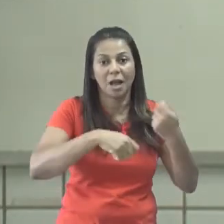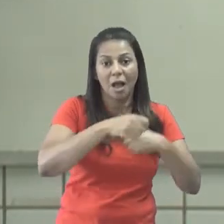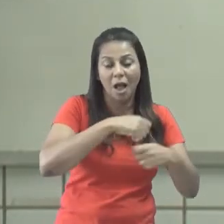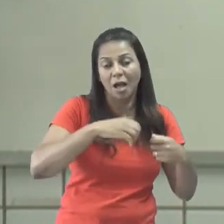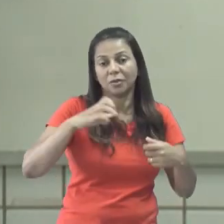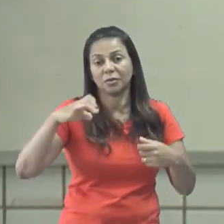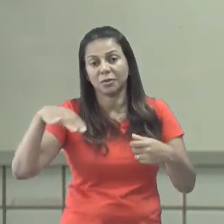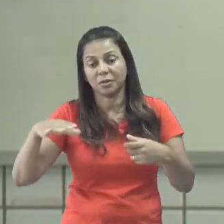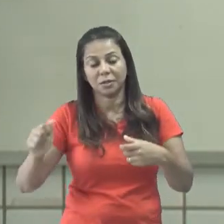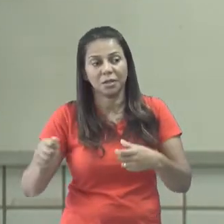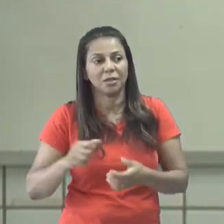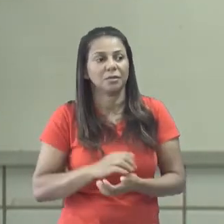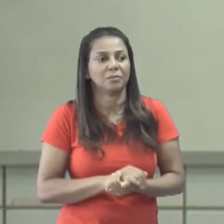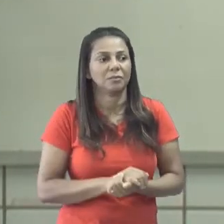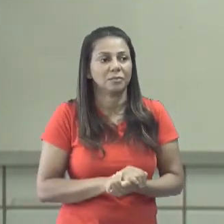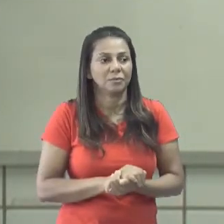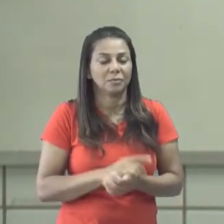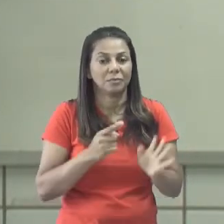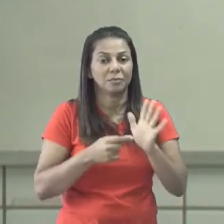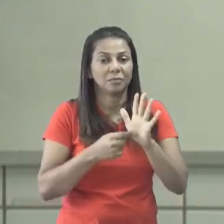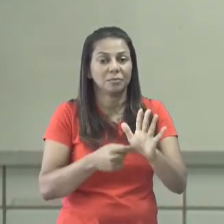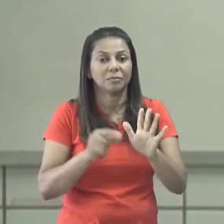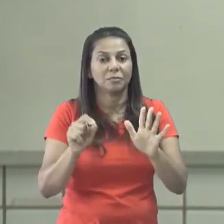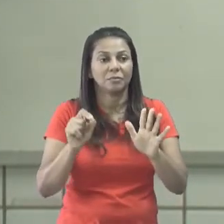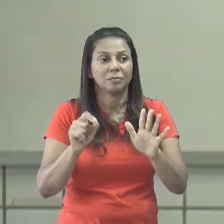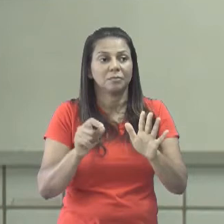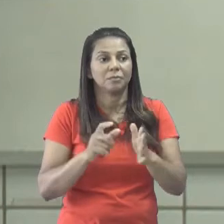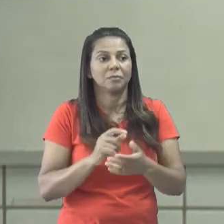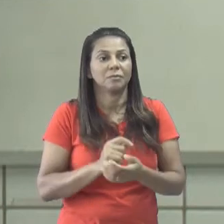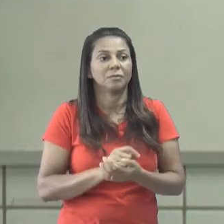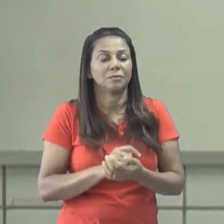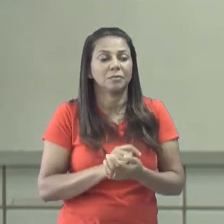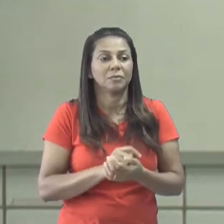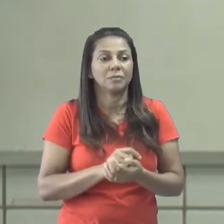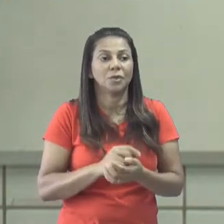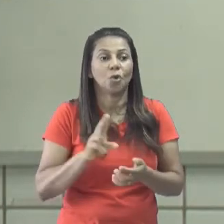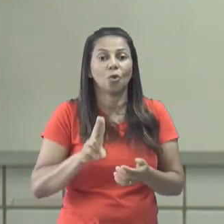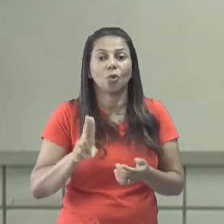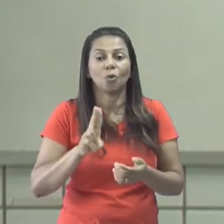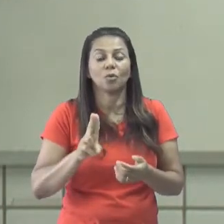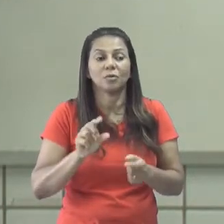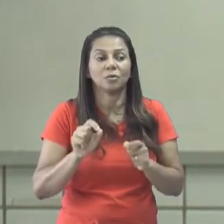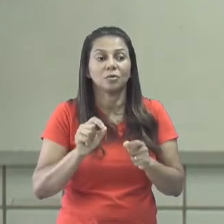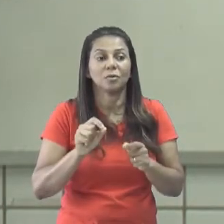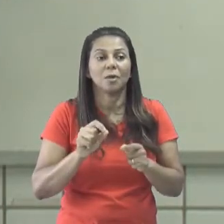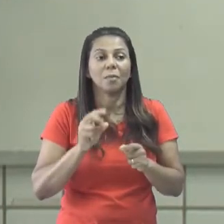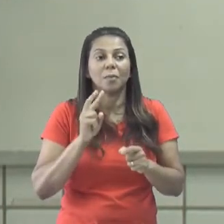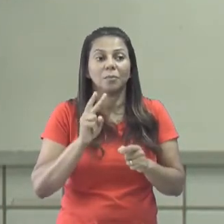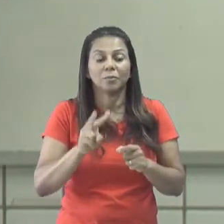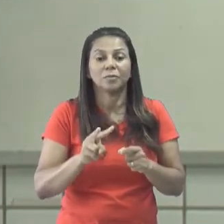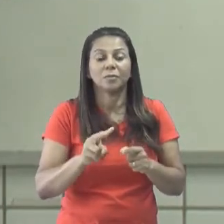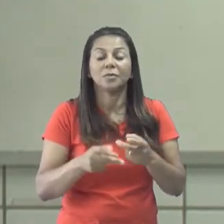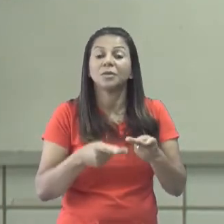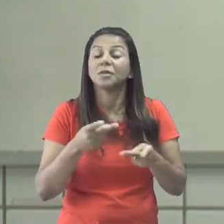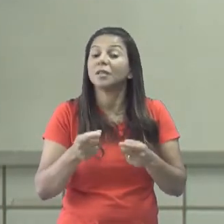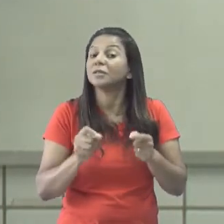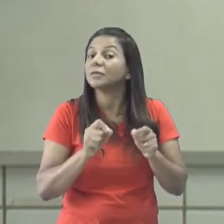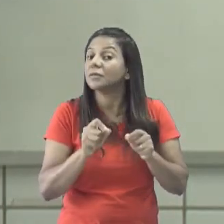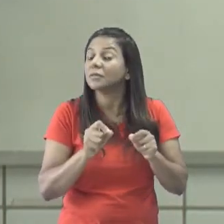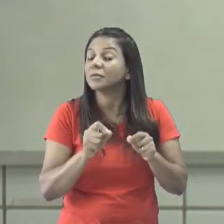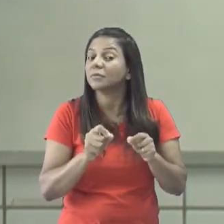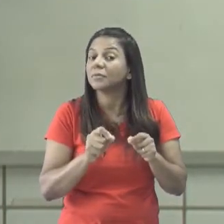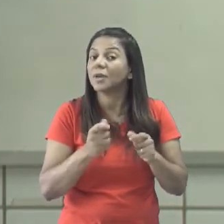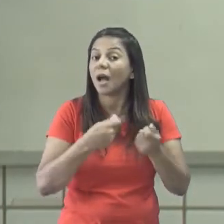cenas. A presença de rúbricas, que servem para orientar os atores sobre as falas e as ações dos